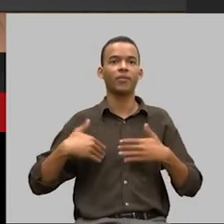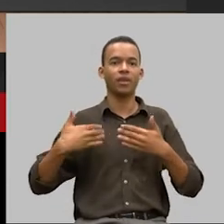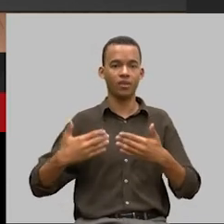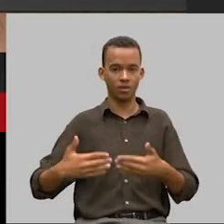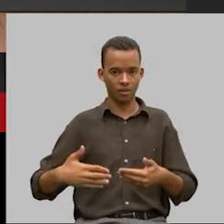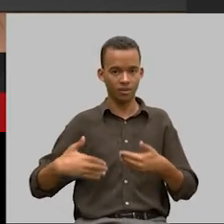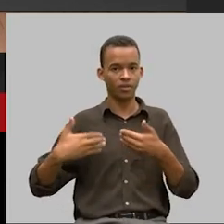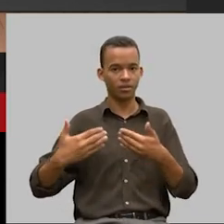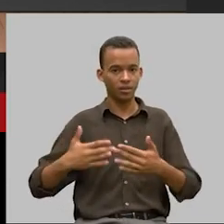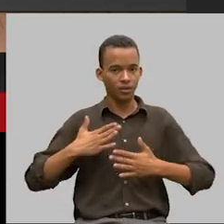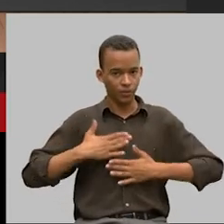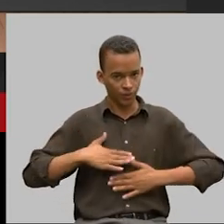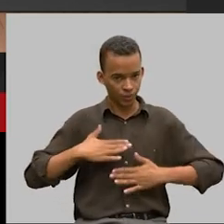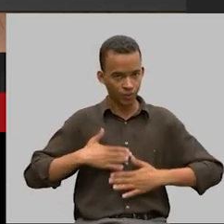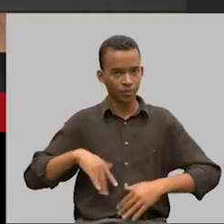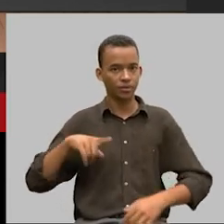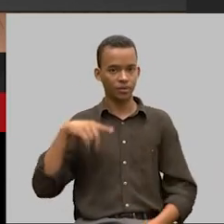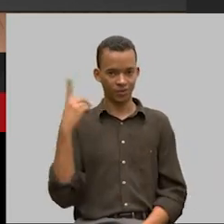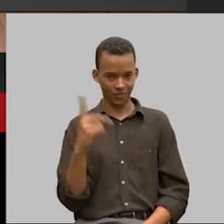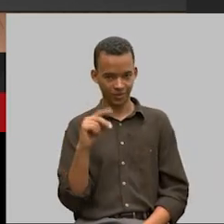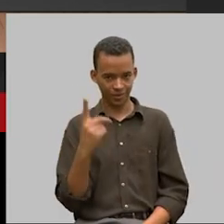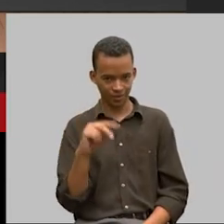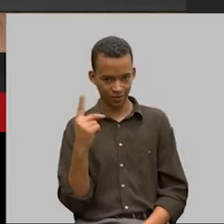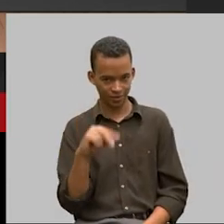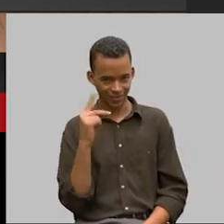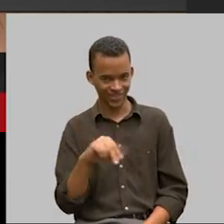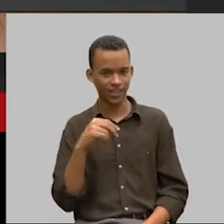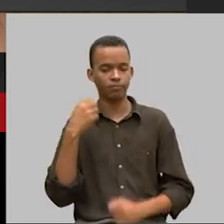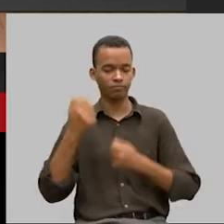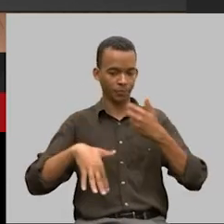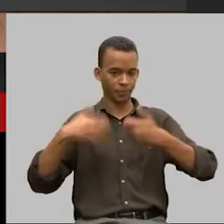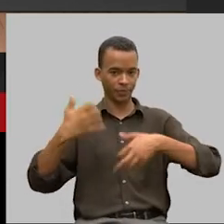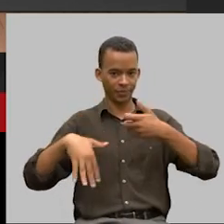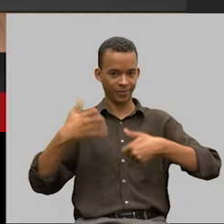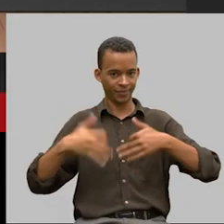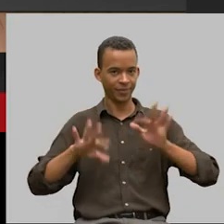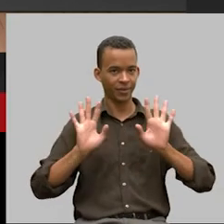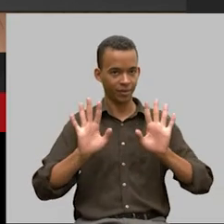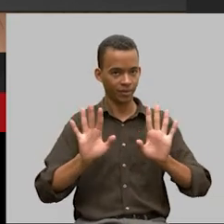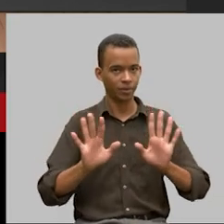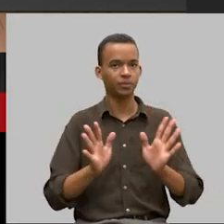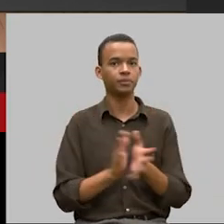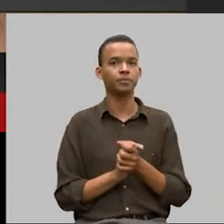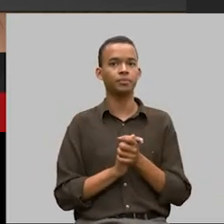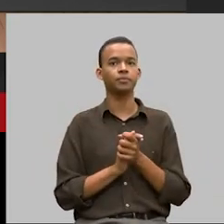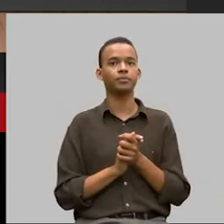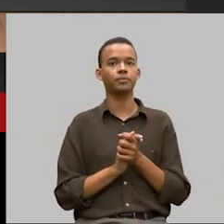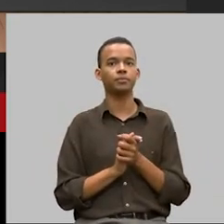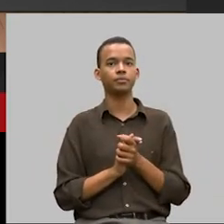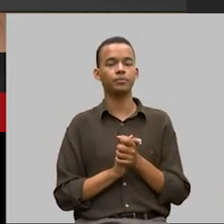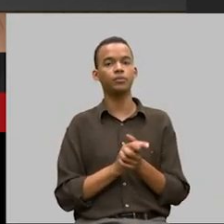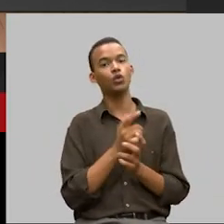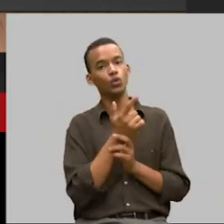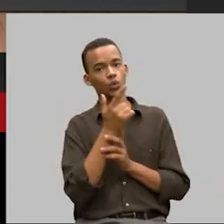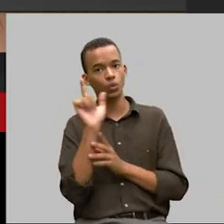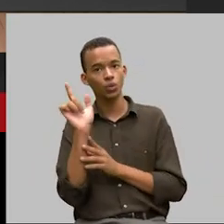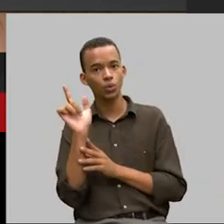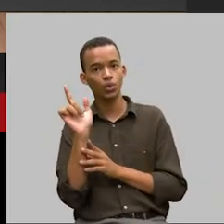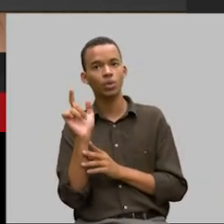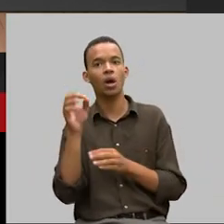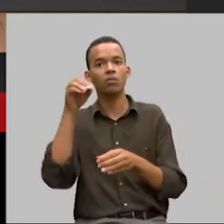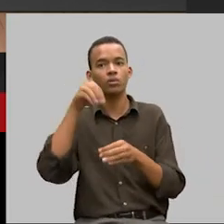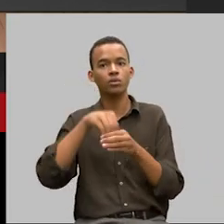vocês entenderem a lógica depois eu começo a falar desabaladamente né então outra coisa que tá lá